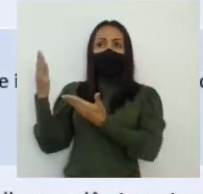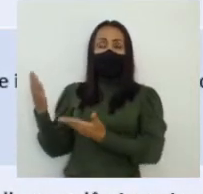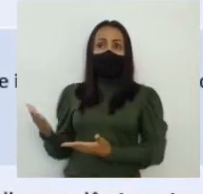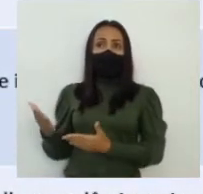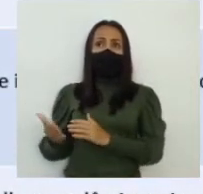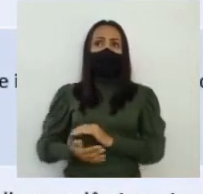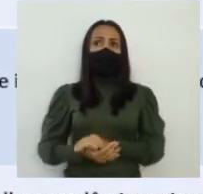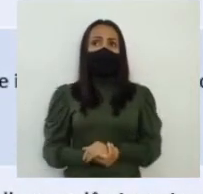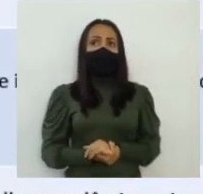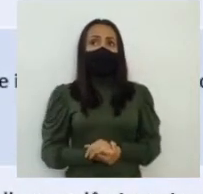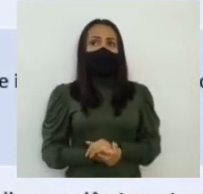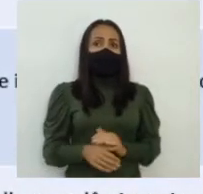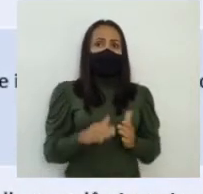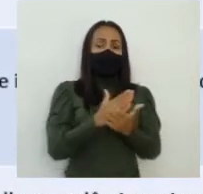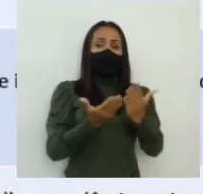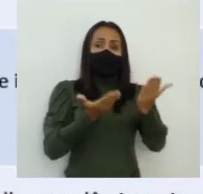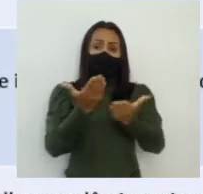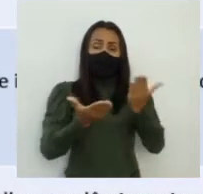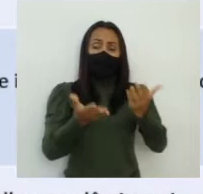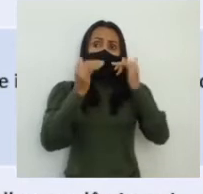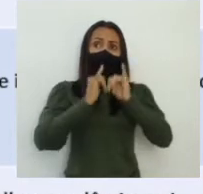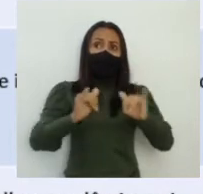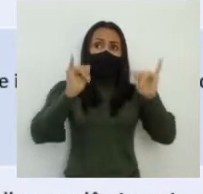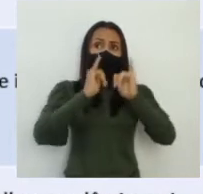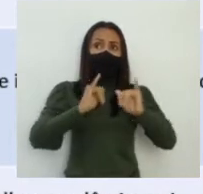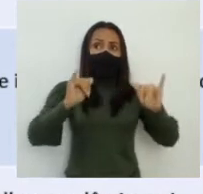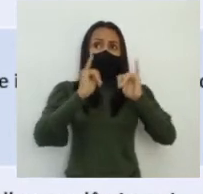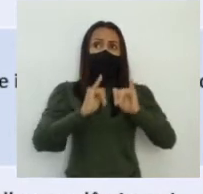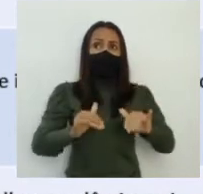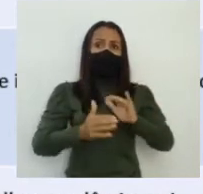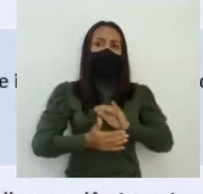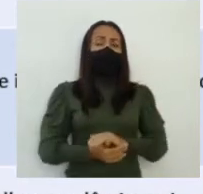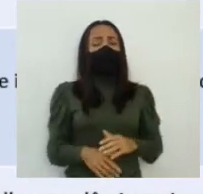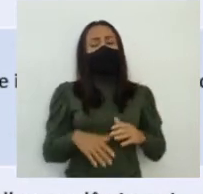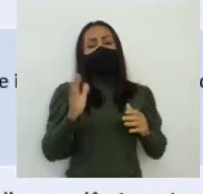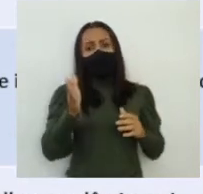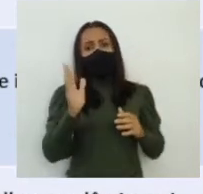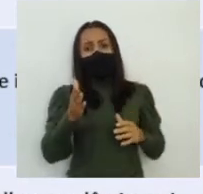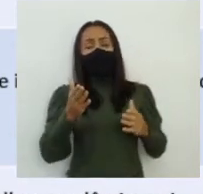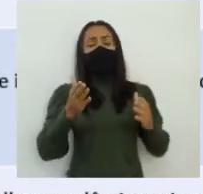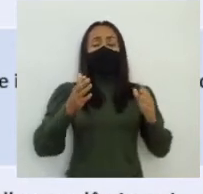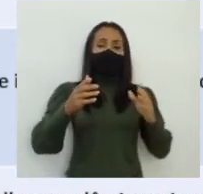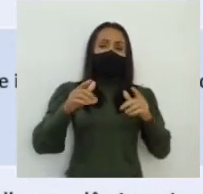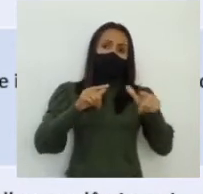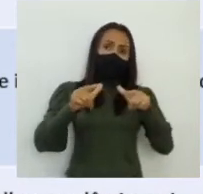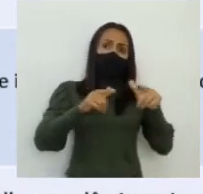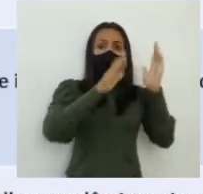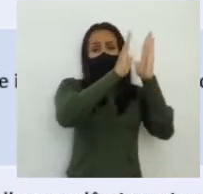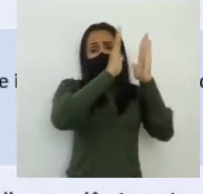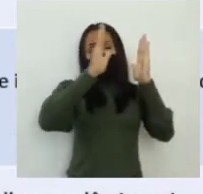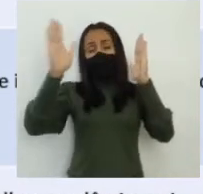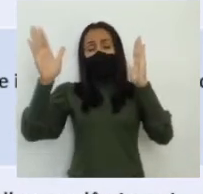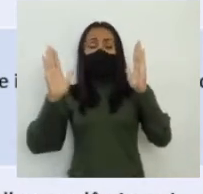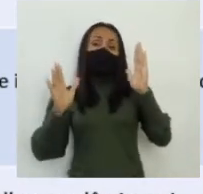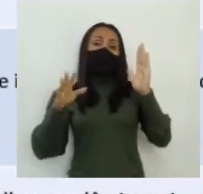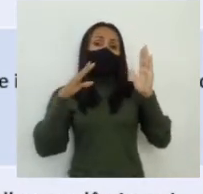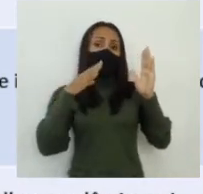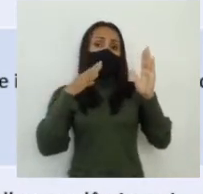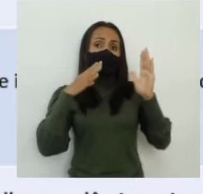aqui alguns serviços de informação, talvez alguns de vocês já trabalhem em biblioteca, então já conheçam. Então a gente vê aqui o